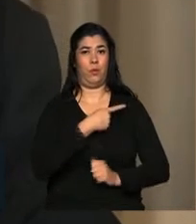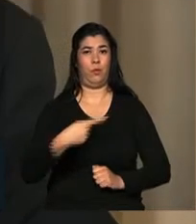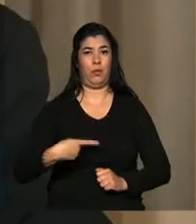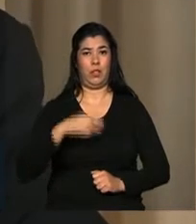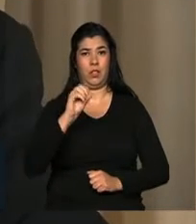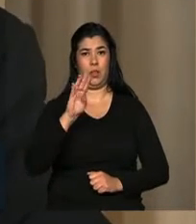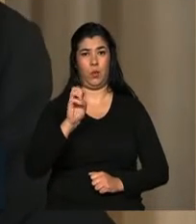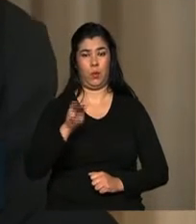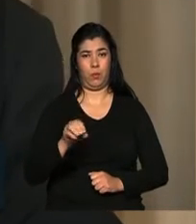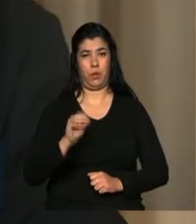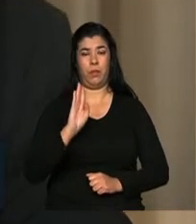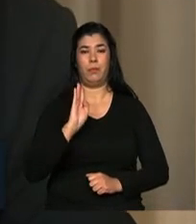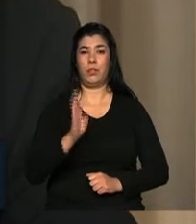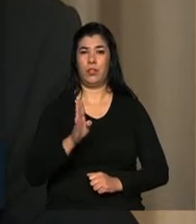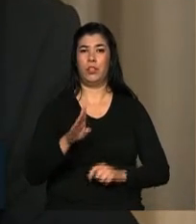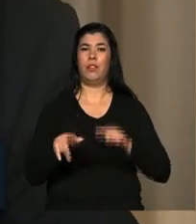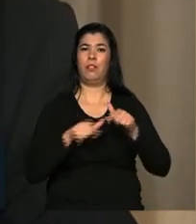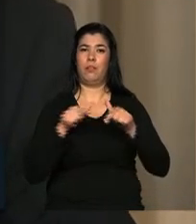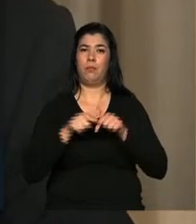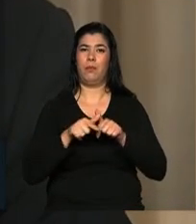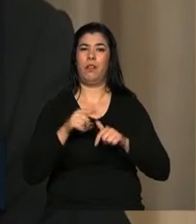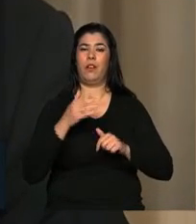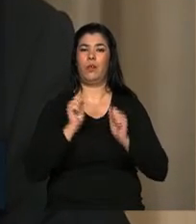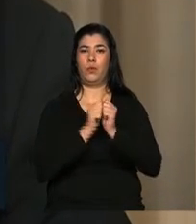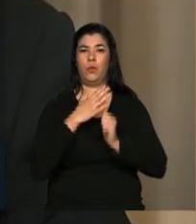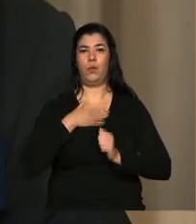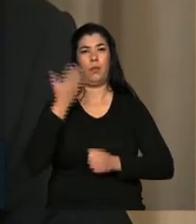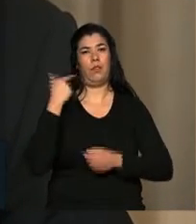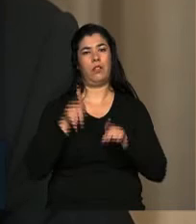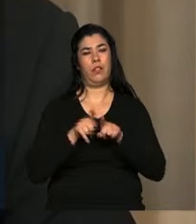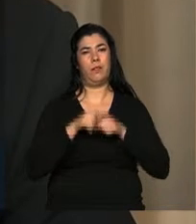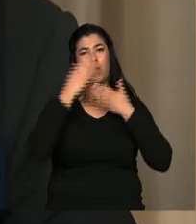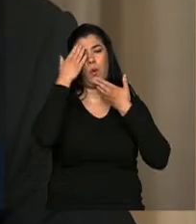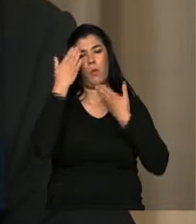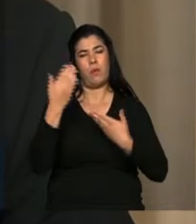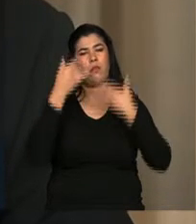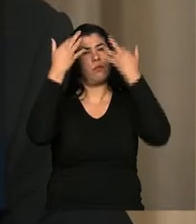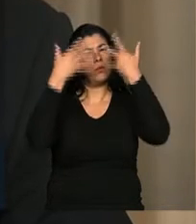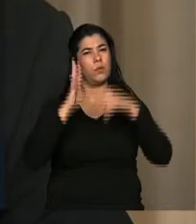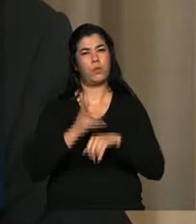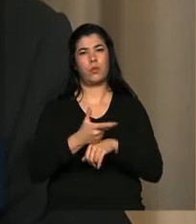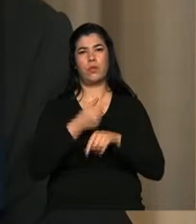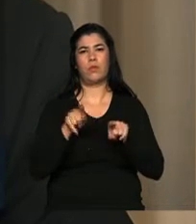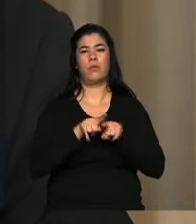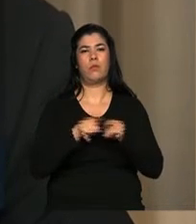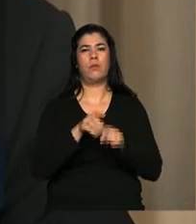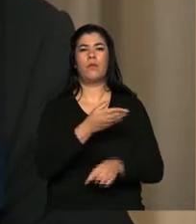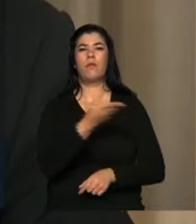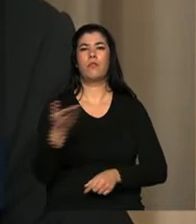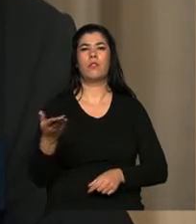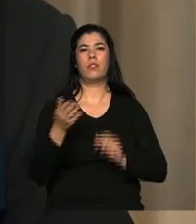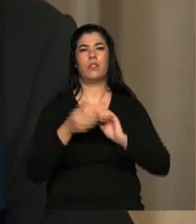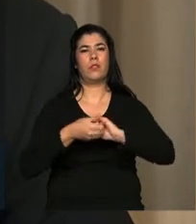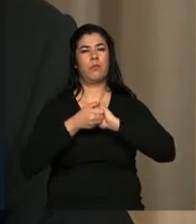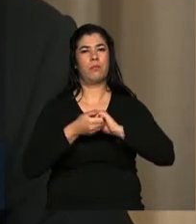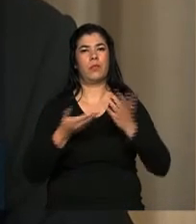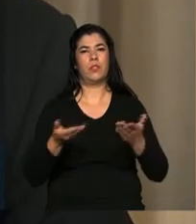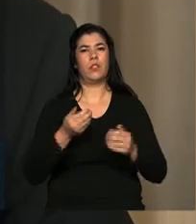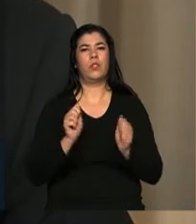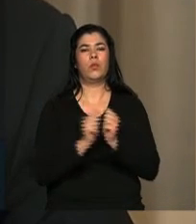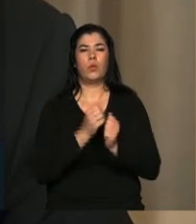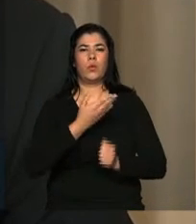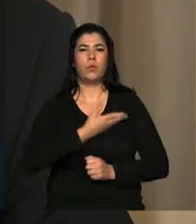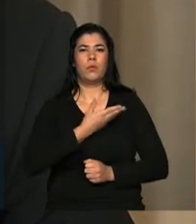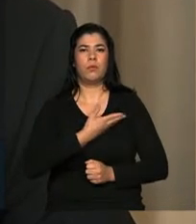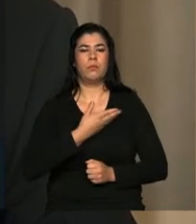comentários. Ilustres convidados, funcionários eleitos, líderes empresariais, obrigado por estar comigo hoje